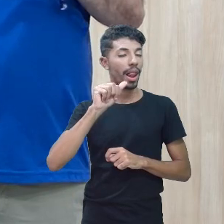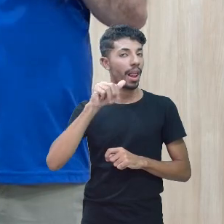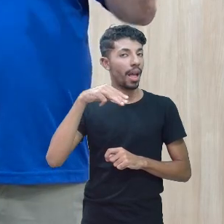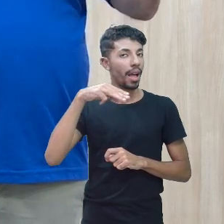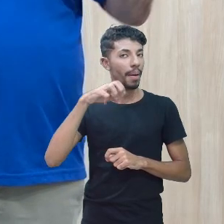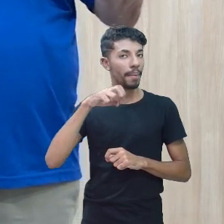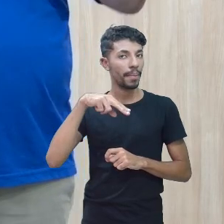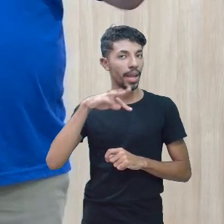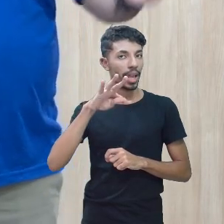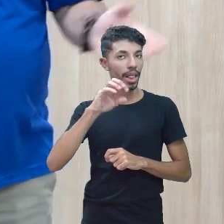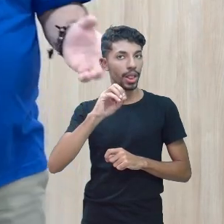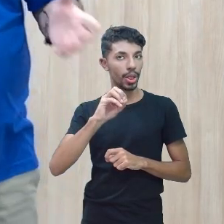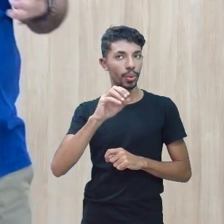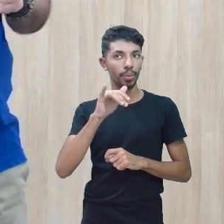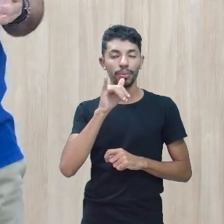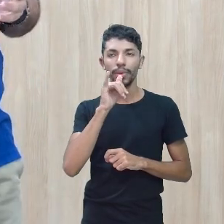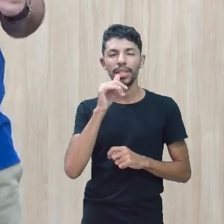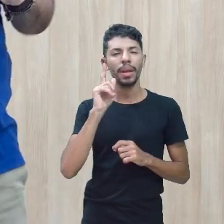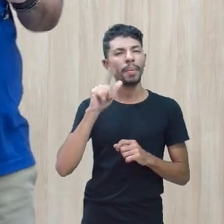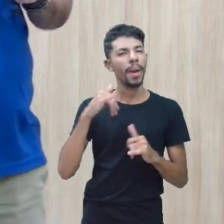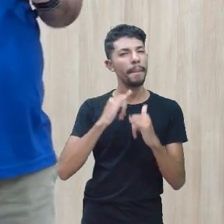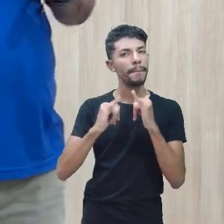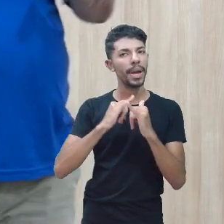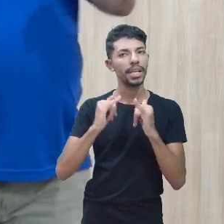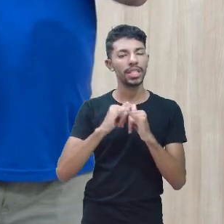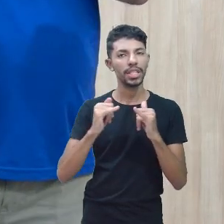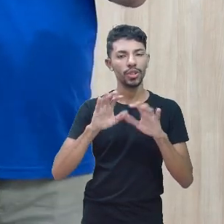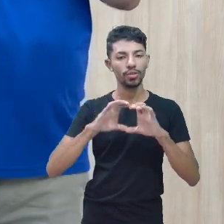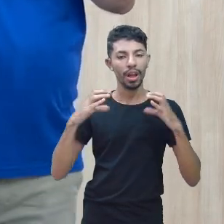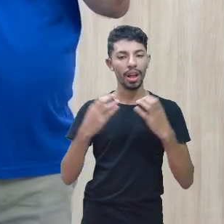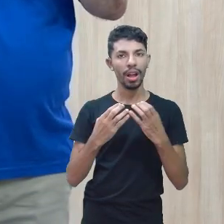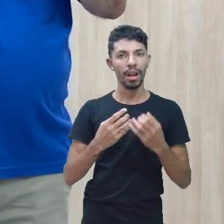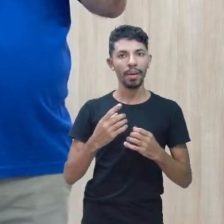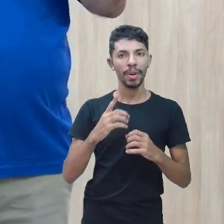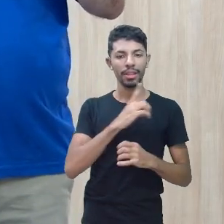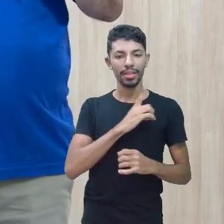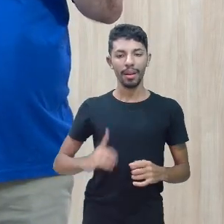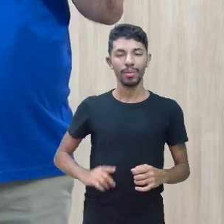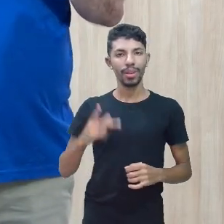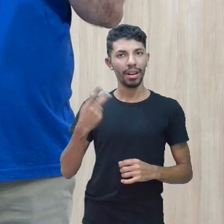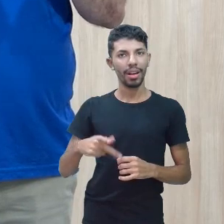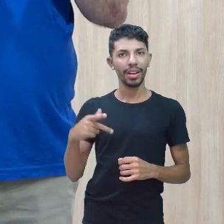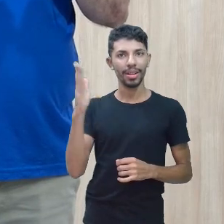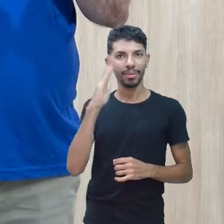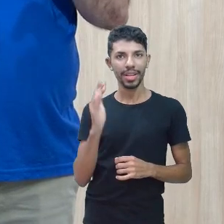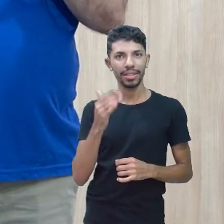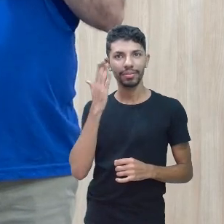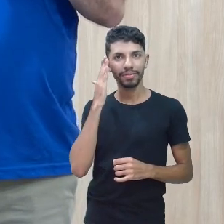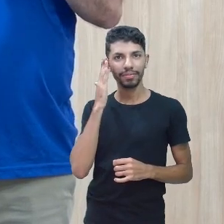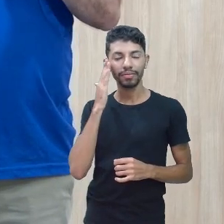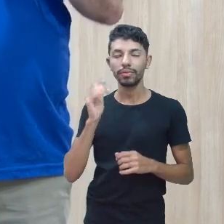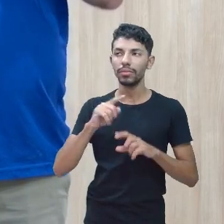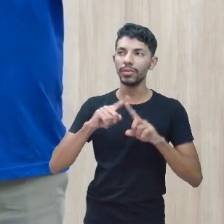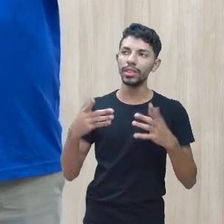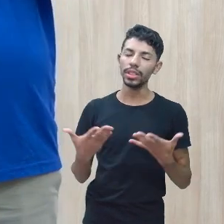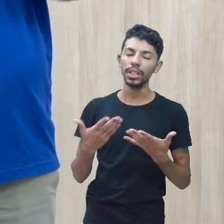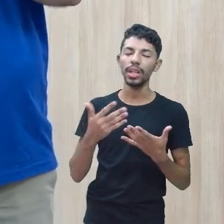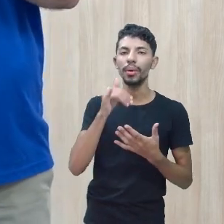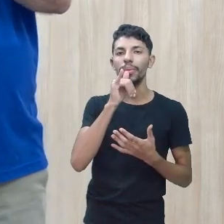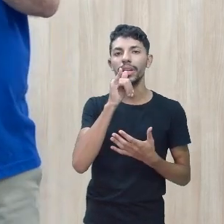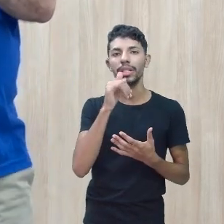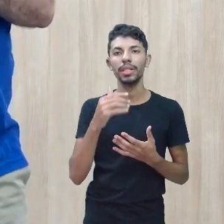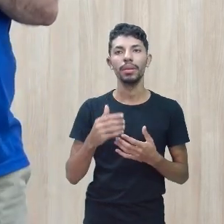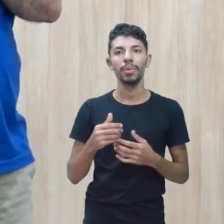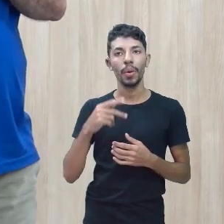a Câmara dos Deputados aqui no Brasil. Então, os deputados do parlamento são